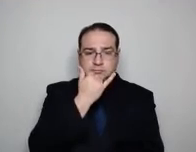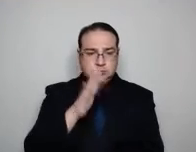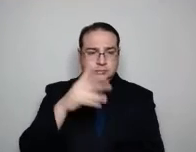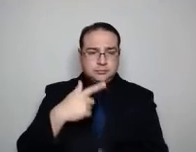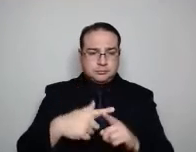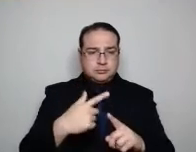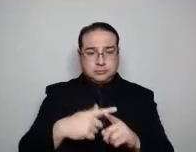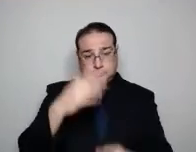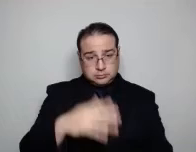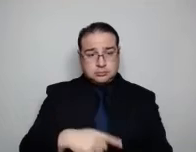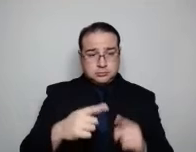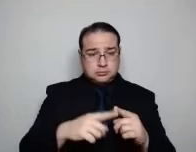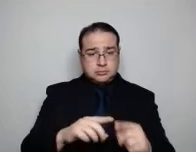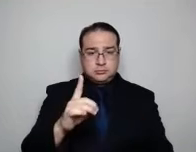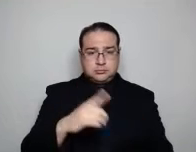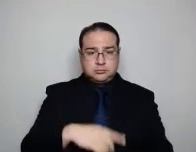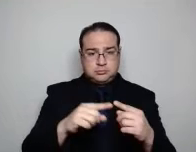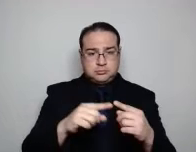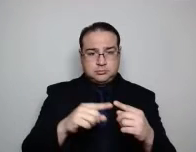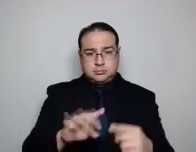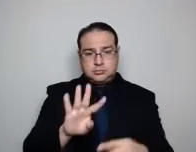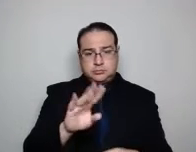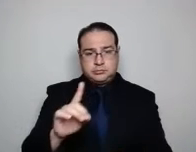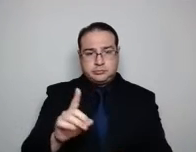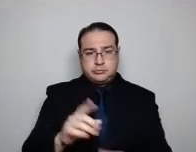foi chamado. Então, foi inscrito, está chamado. Viu?